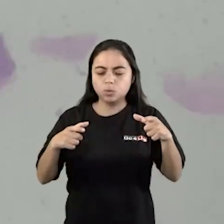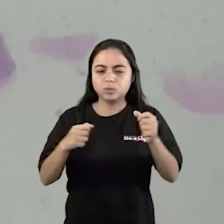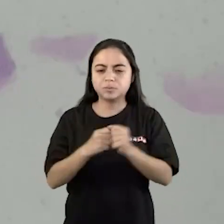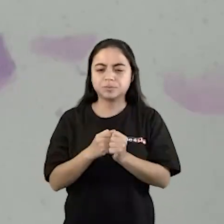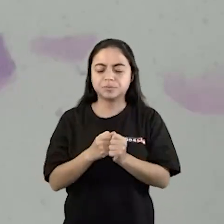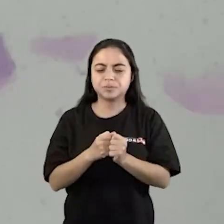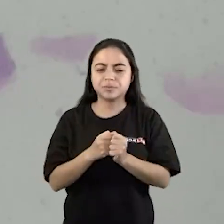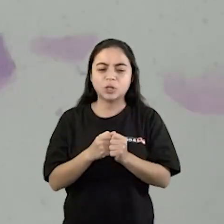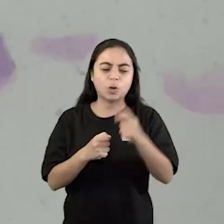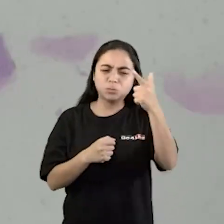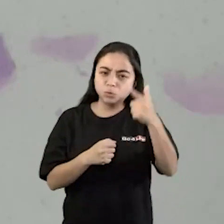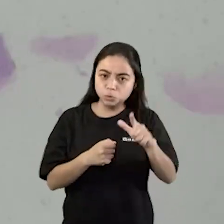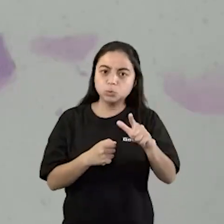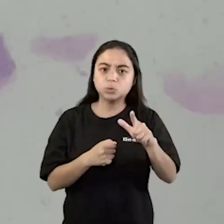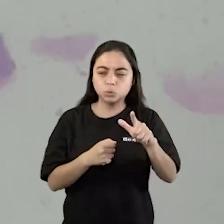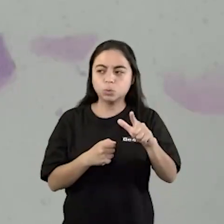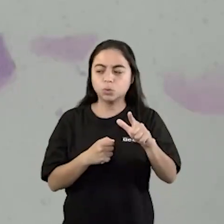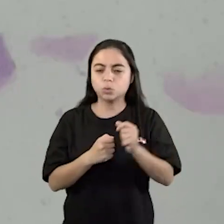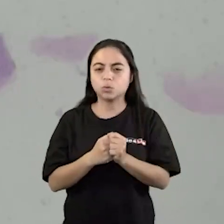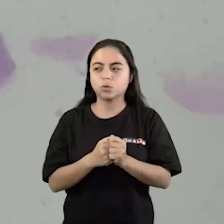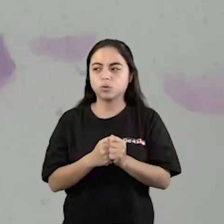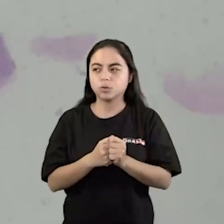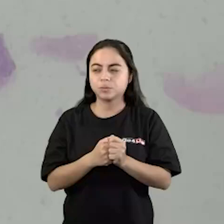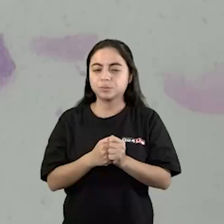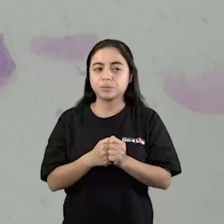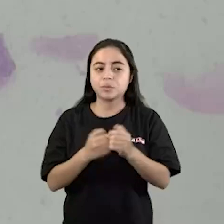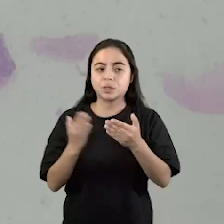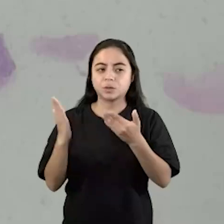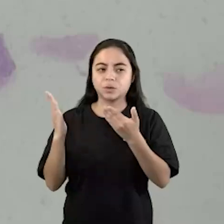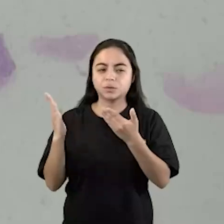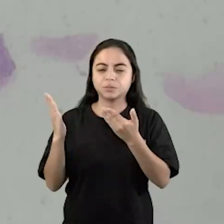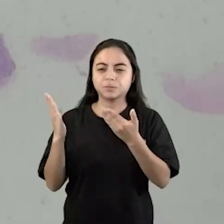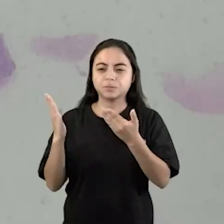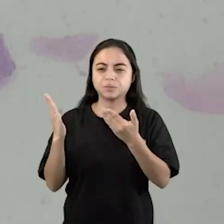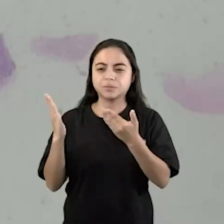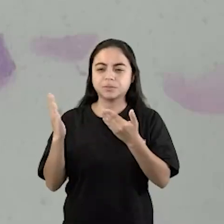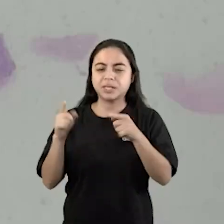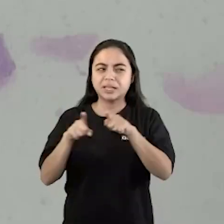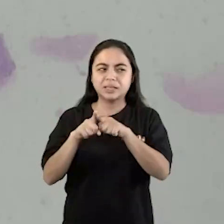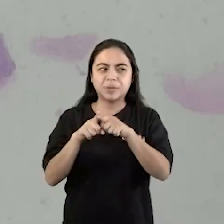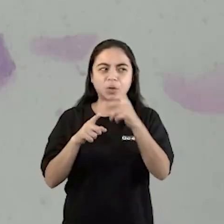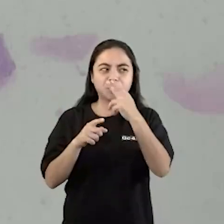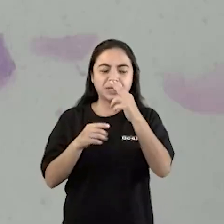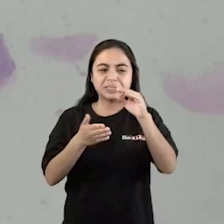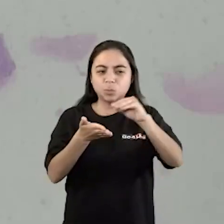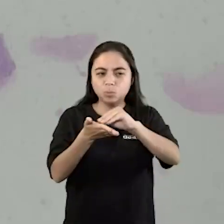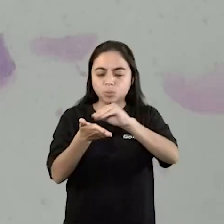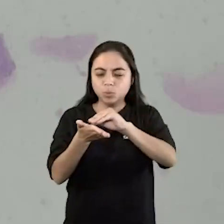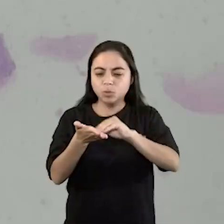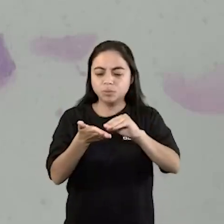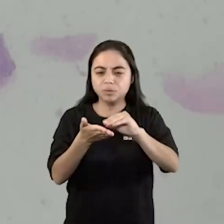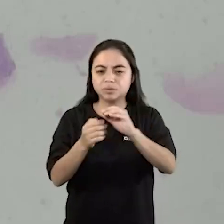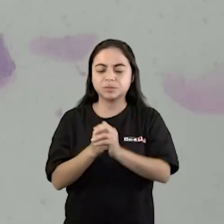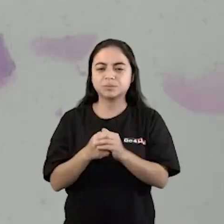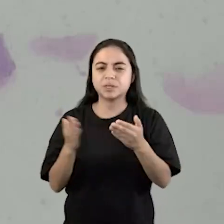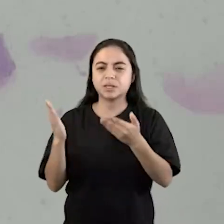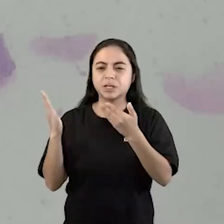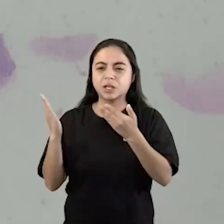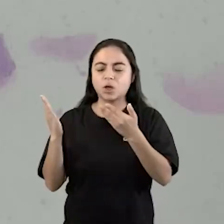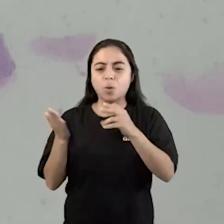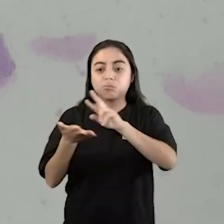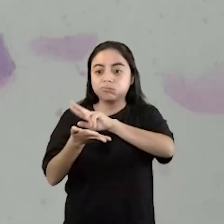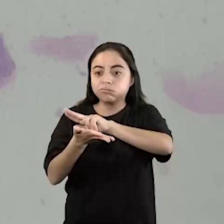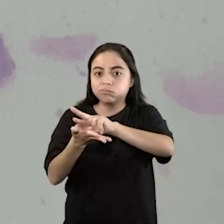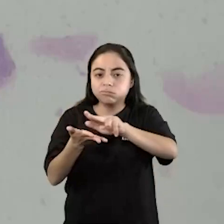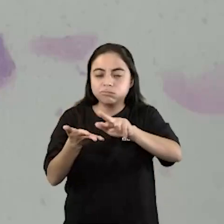novo, malacésia, aqui sobre a célula, aqui com o formato da pegadinha que a gente está acostumado a ver, nessa outra célula tem